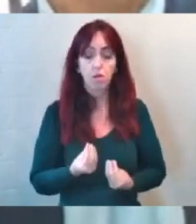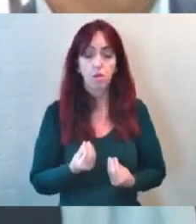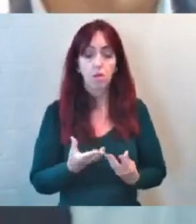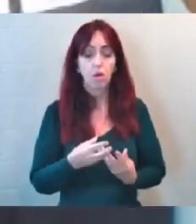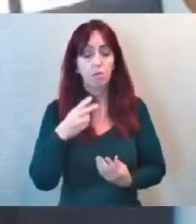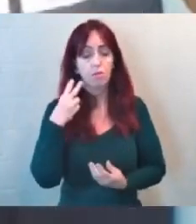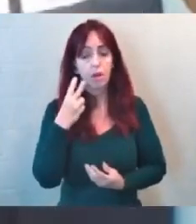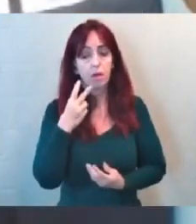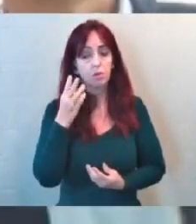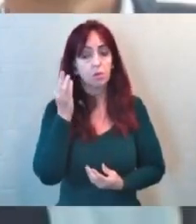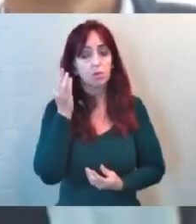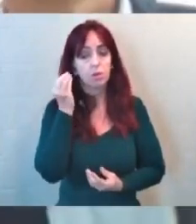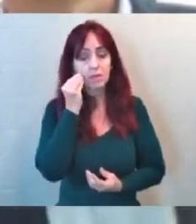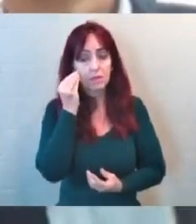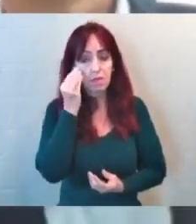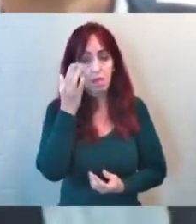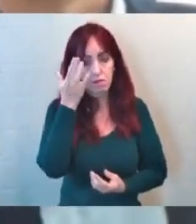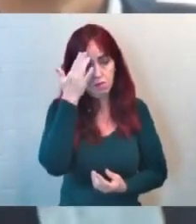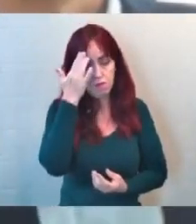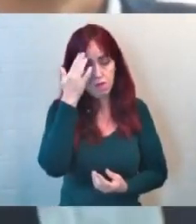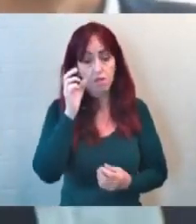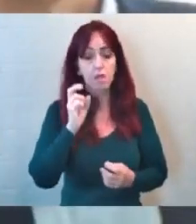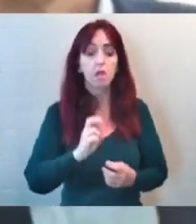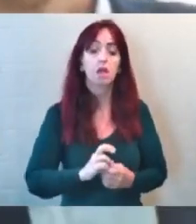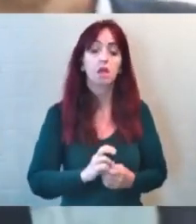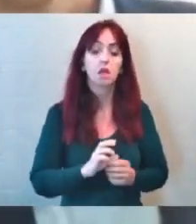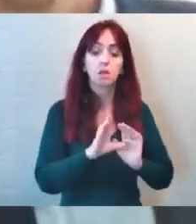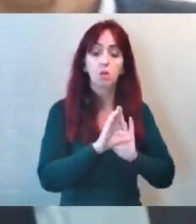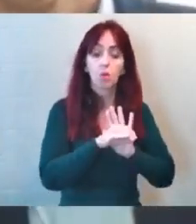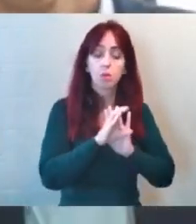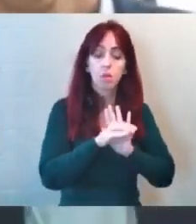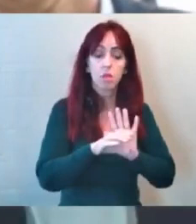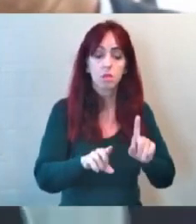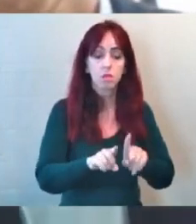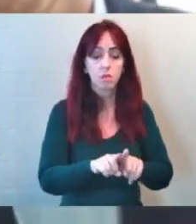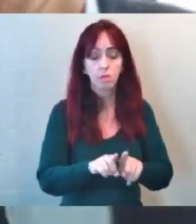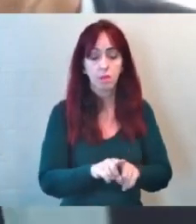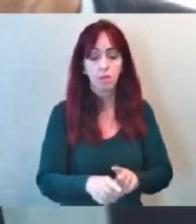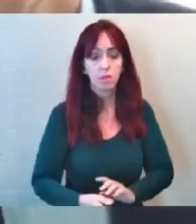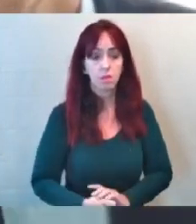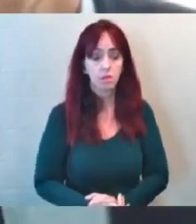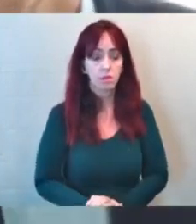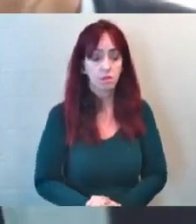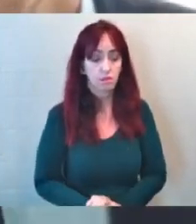Está falhando, doutor Francisco, nós não estamos escutando. Estou tentando entender também esse contexto, né? Até para...